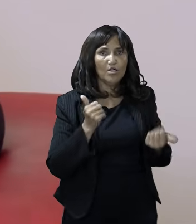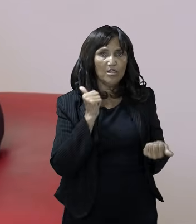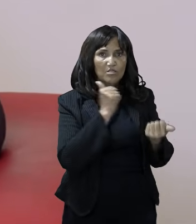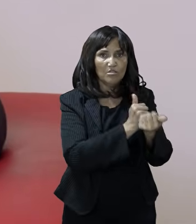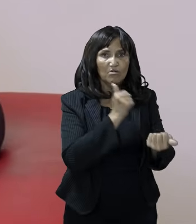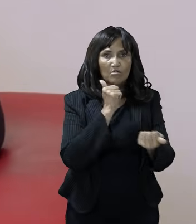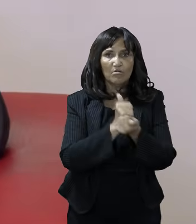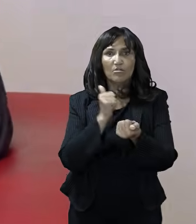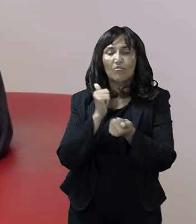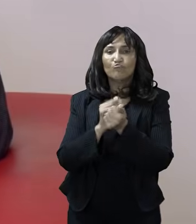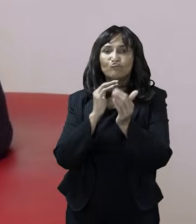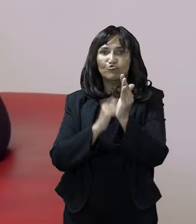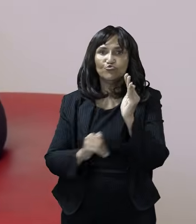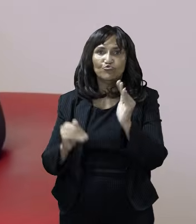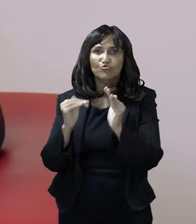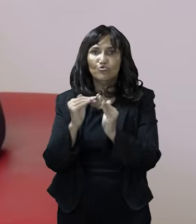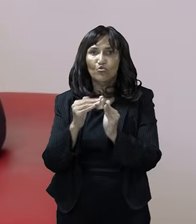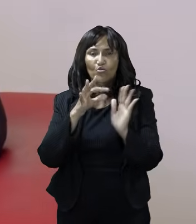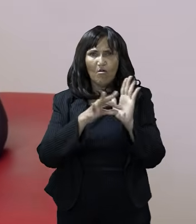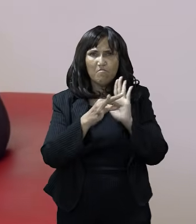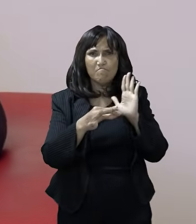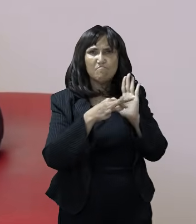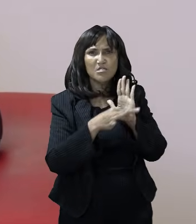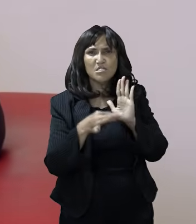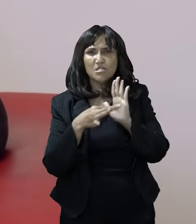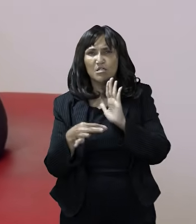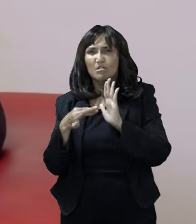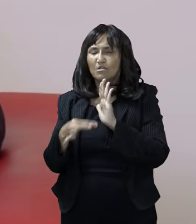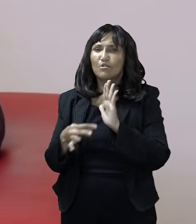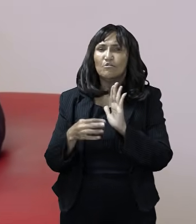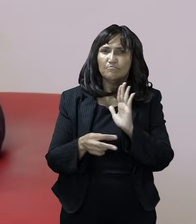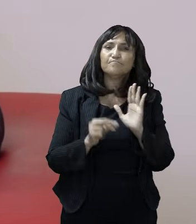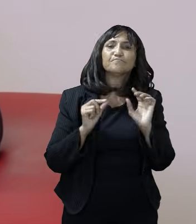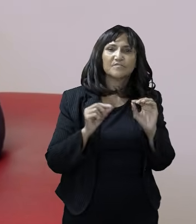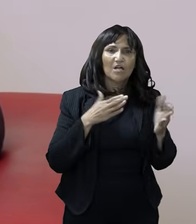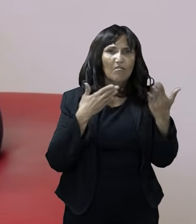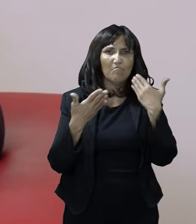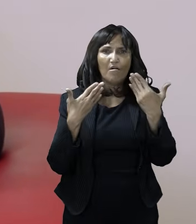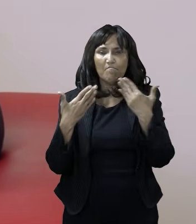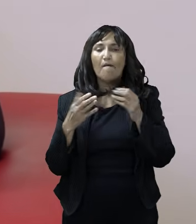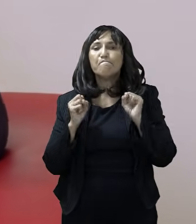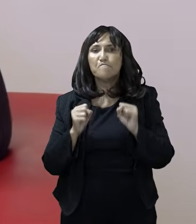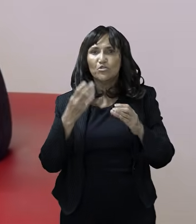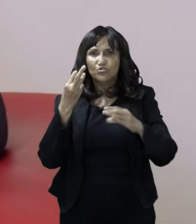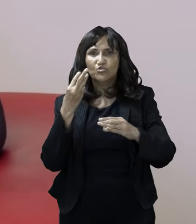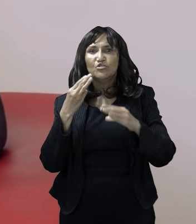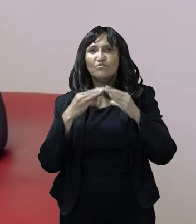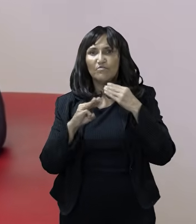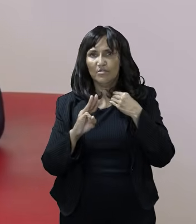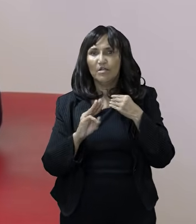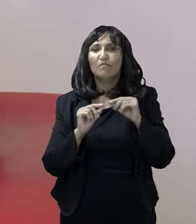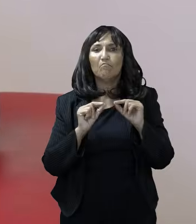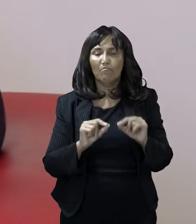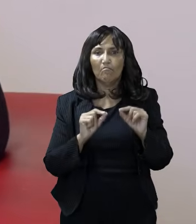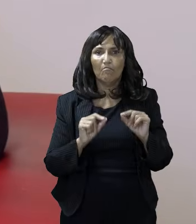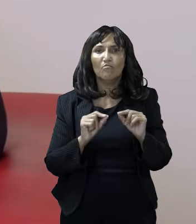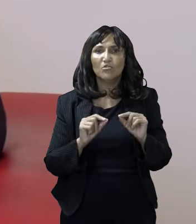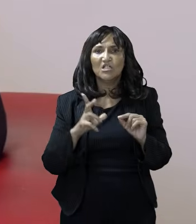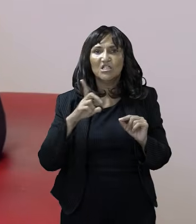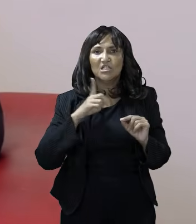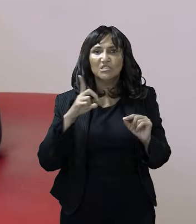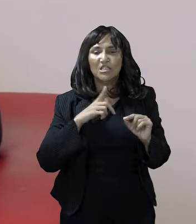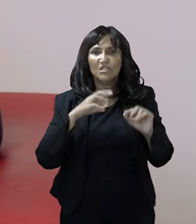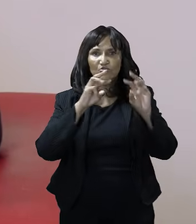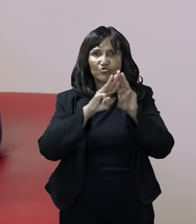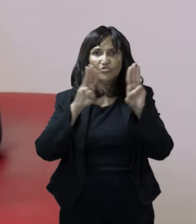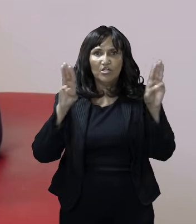queiram contribuir, mandar sugestões desses 5 temas que nós conversamos aqui, podem mandar. Pode ser vai ter no próprio site